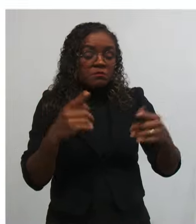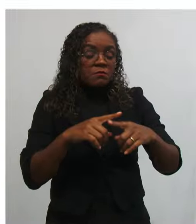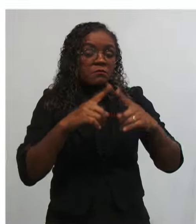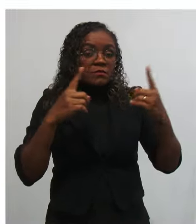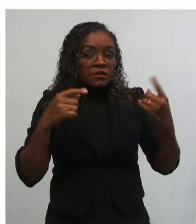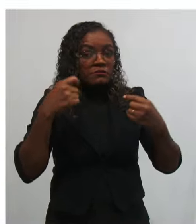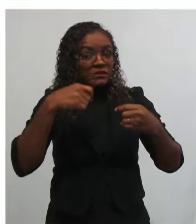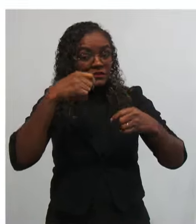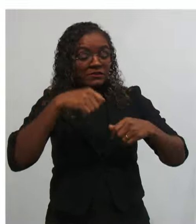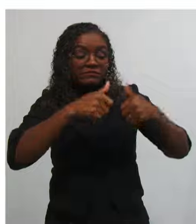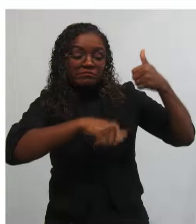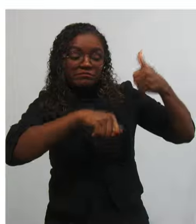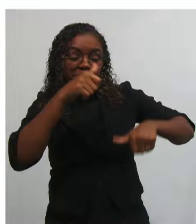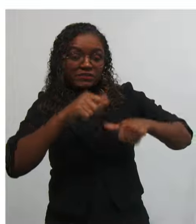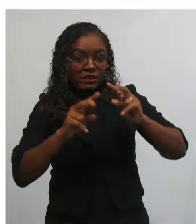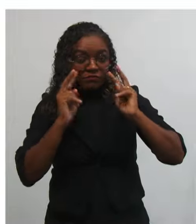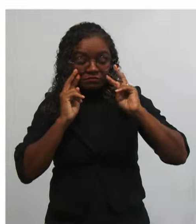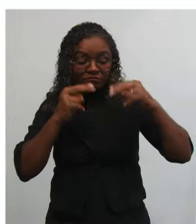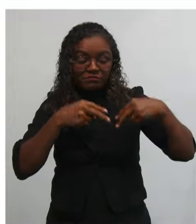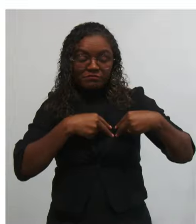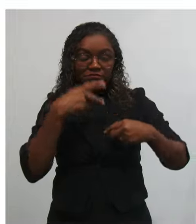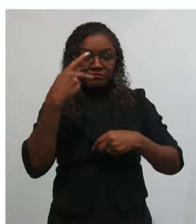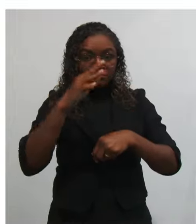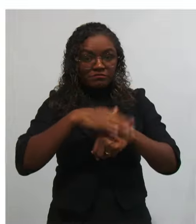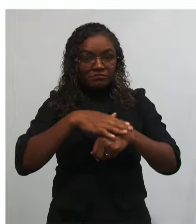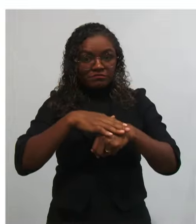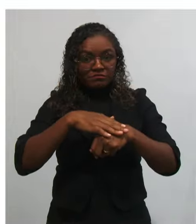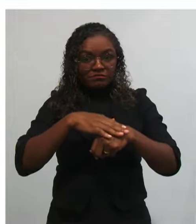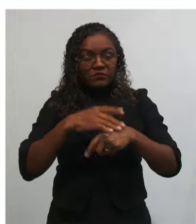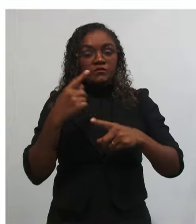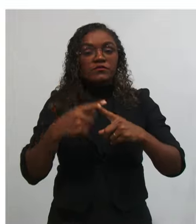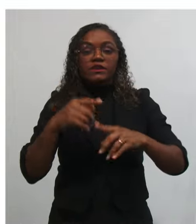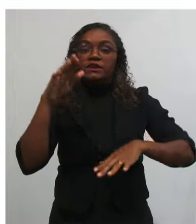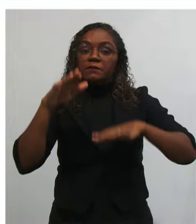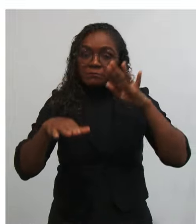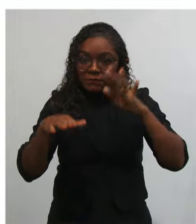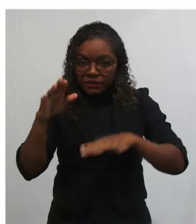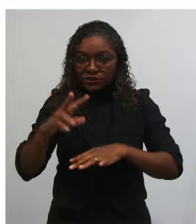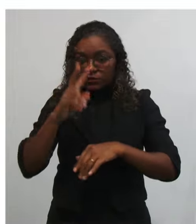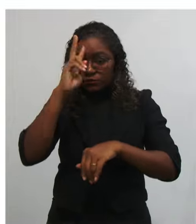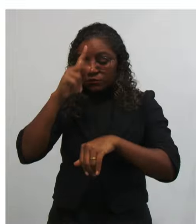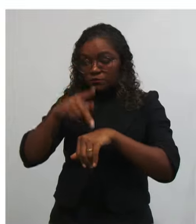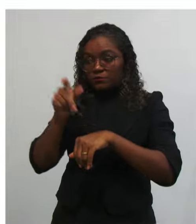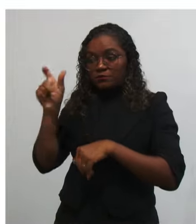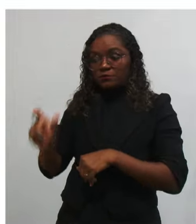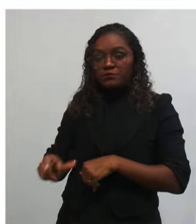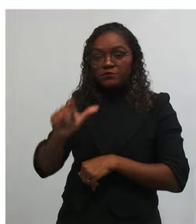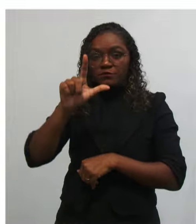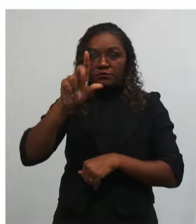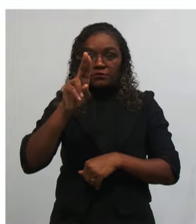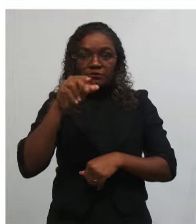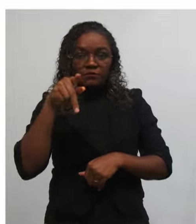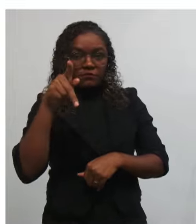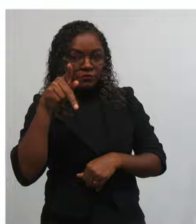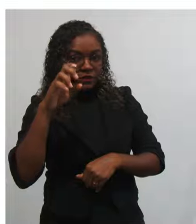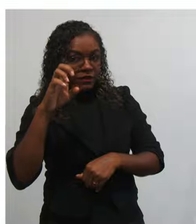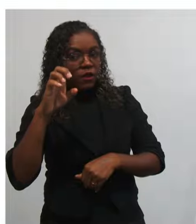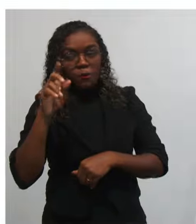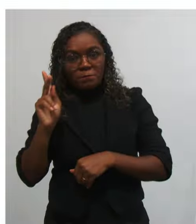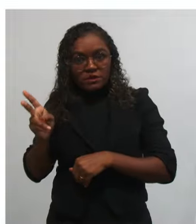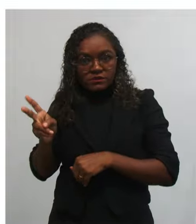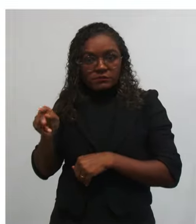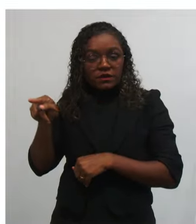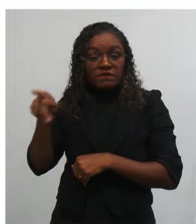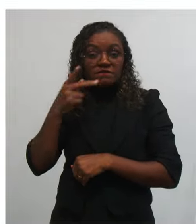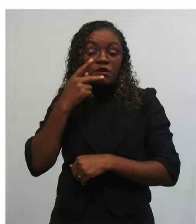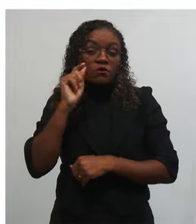poderá ocorrer que eles tenham sim estudado que eles tenham sim aprendido mas o nosso instrumento é de má